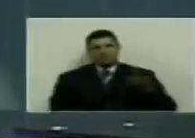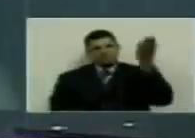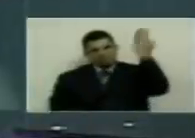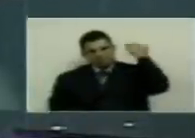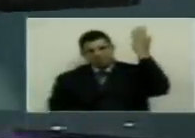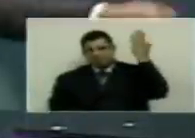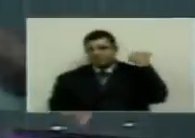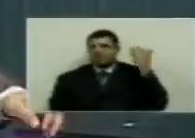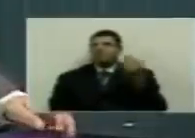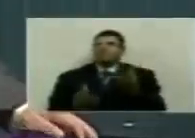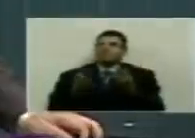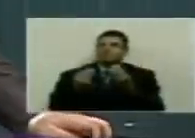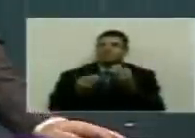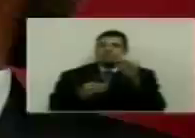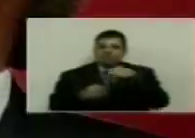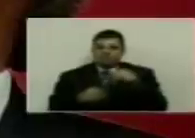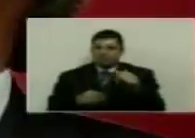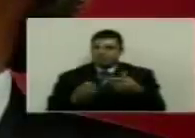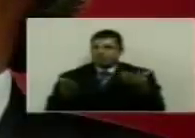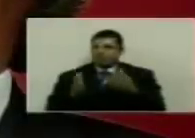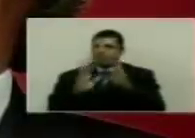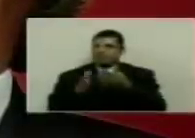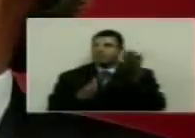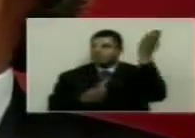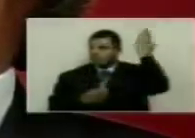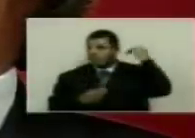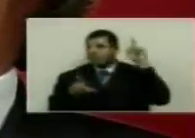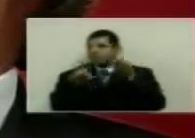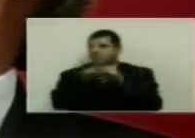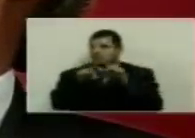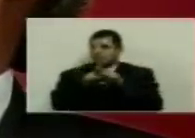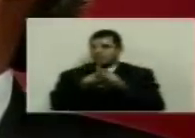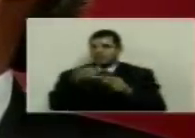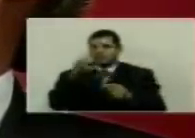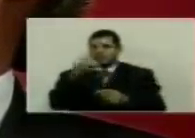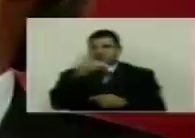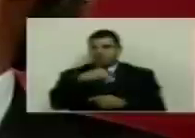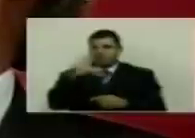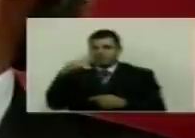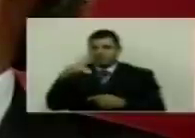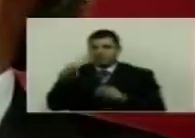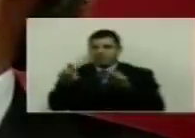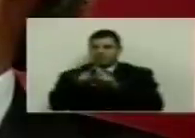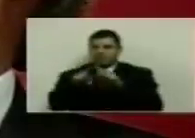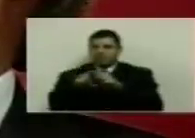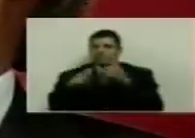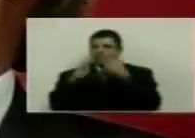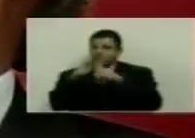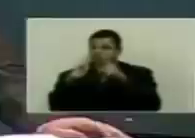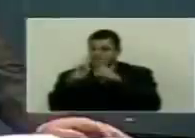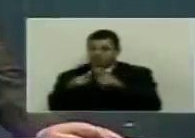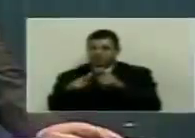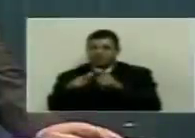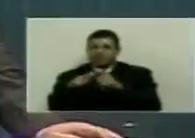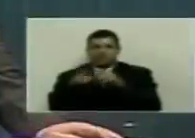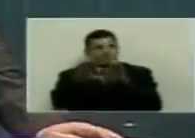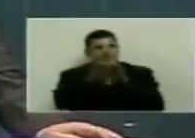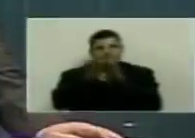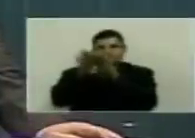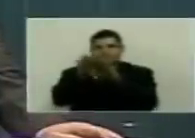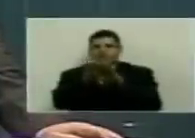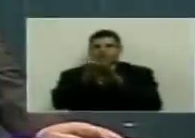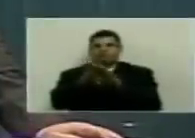inclusive com muitos que aqui estavam lá também na Câmara dos Vereadores, e os problemas persistem com a